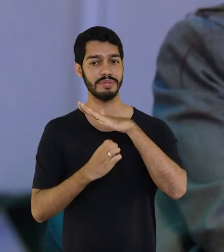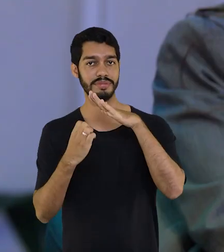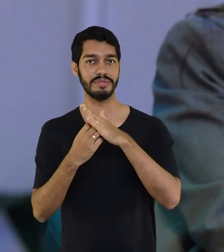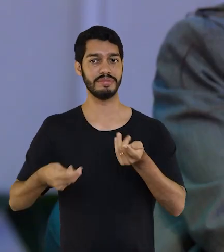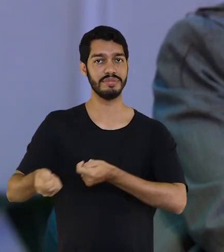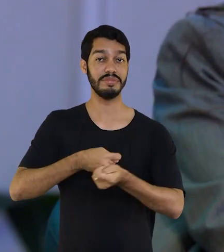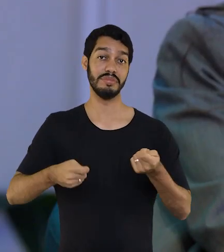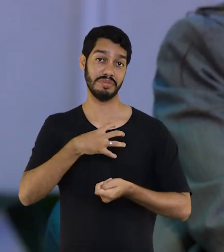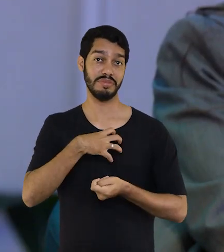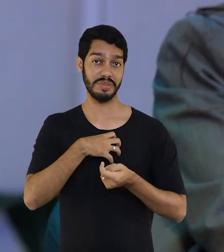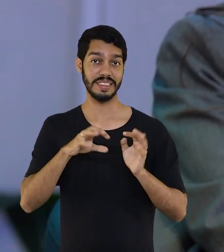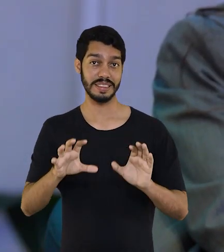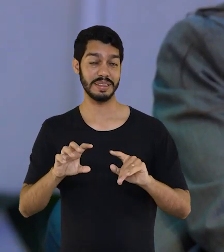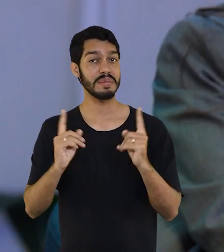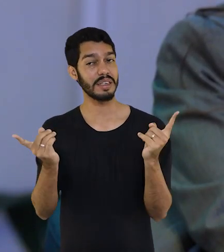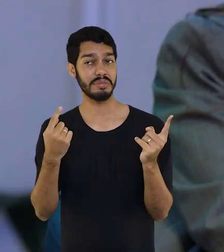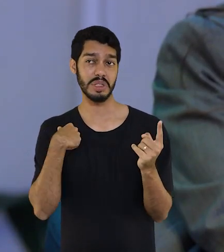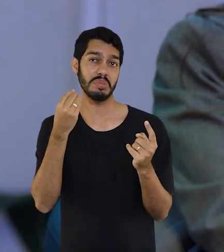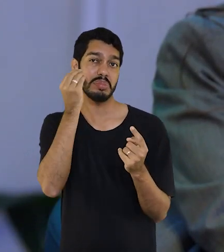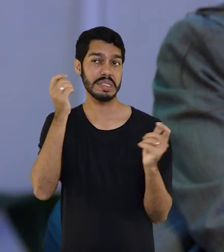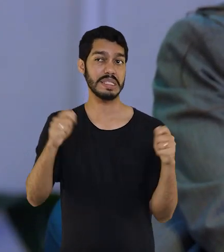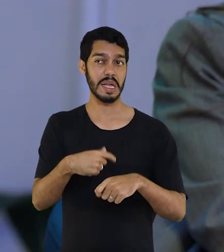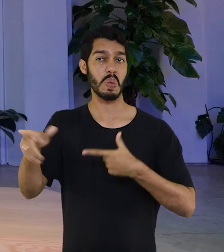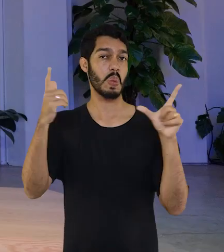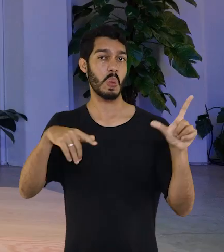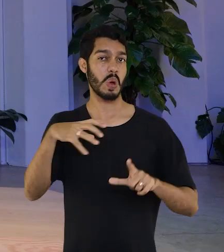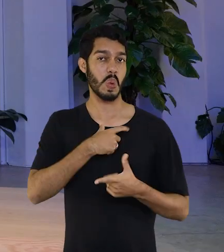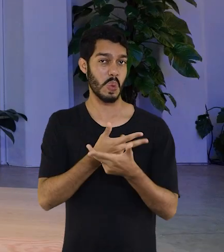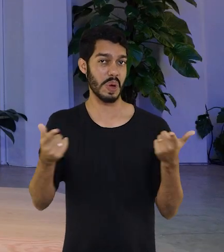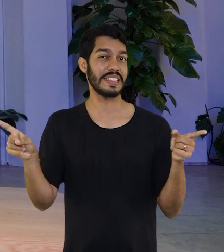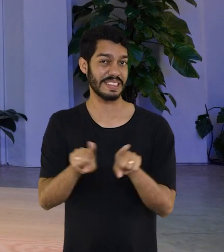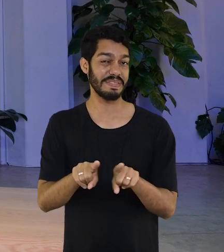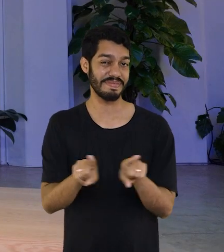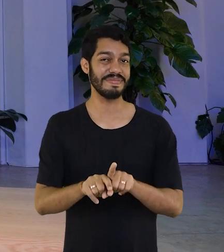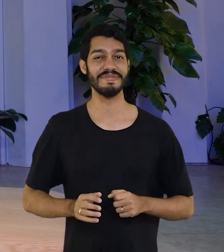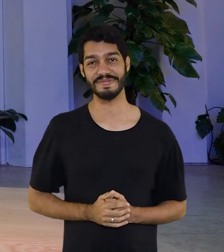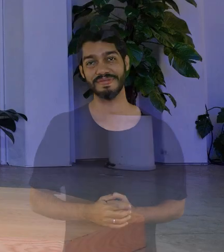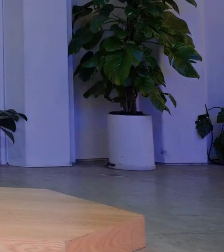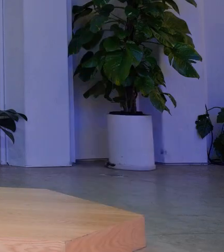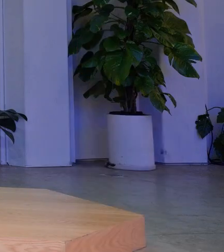construir empresas e negócios é meio que é mais um jeito disso. Mas eu estaria feliz montando qualquer outra coisa também.